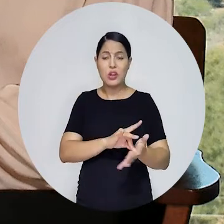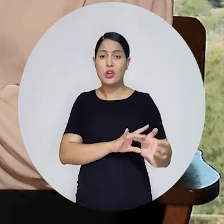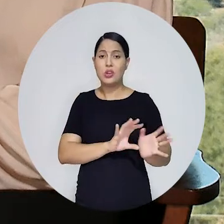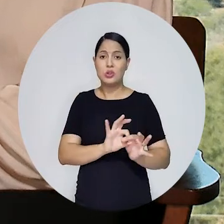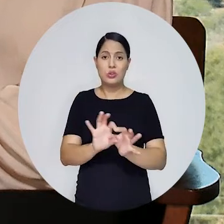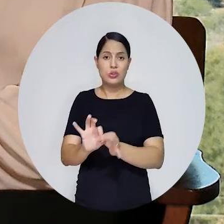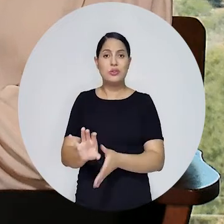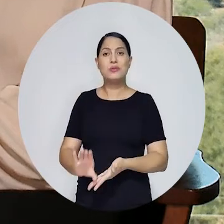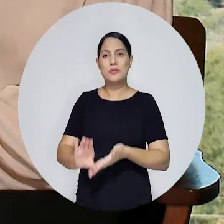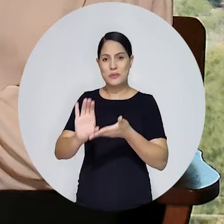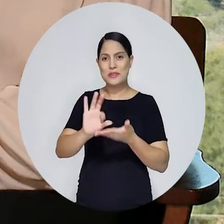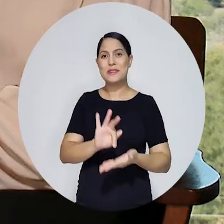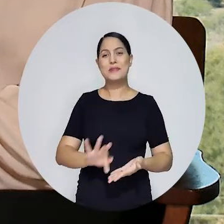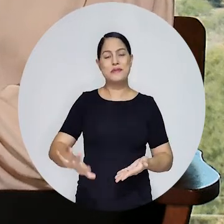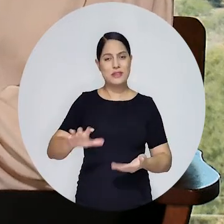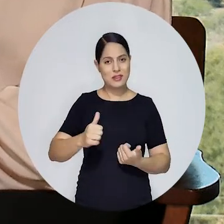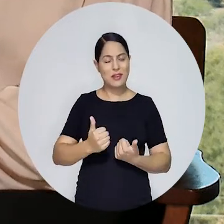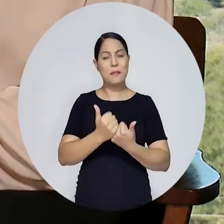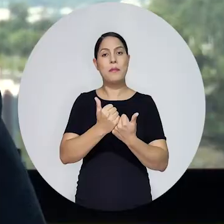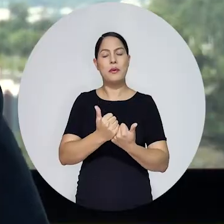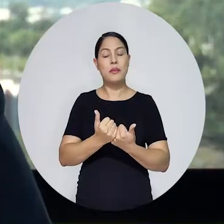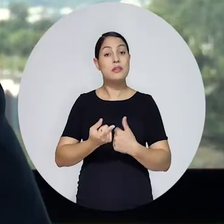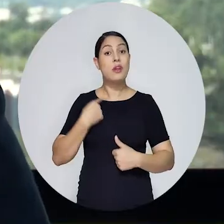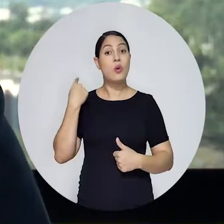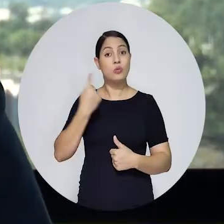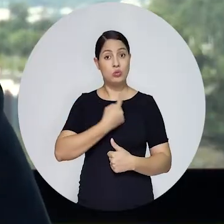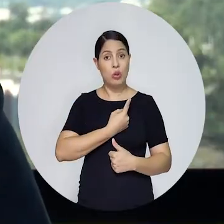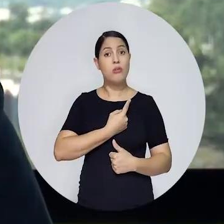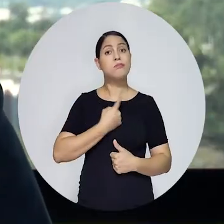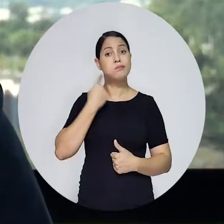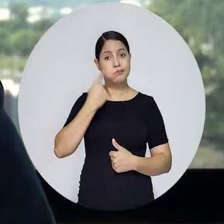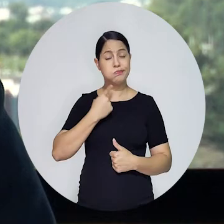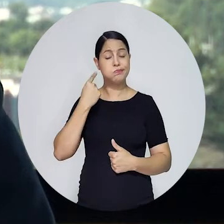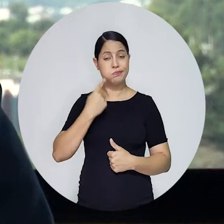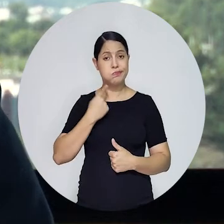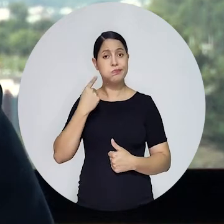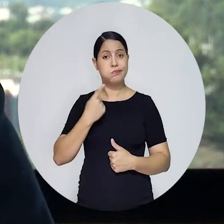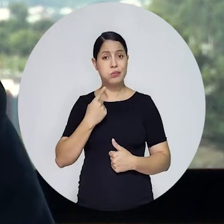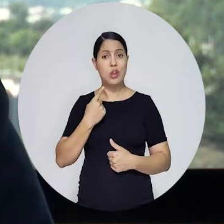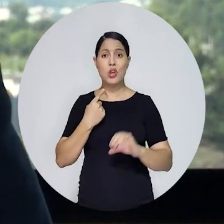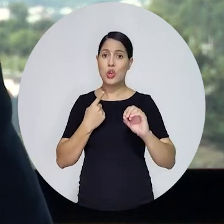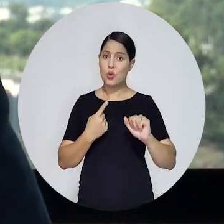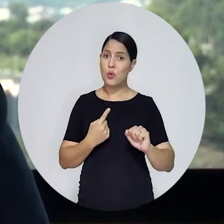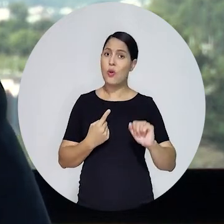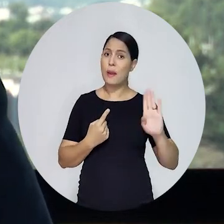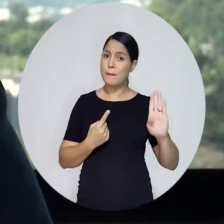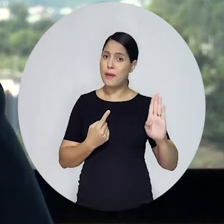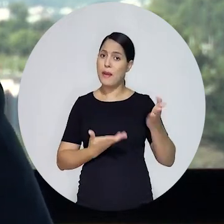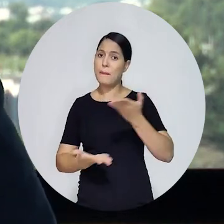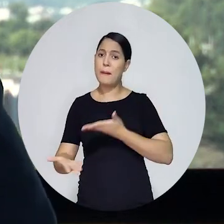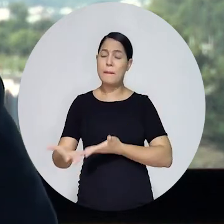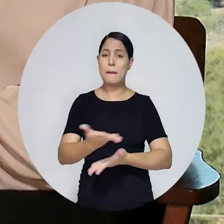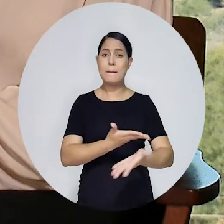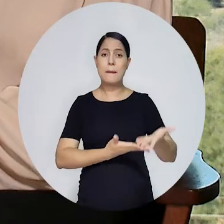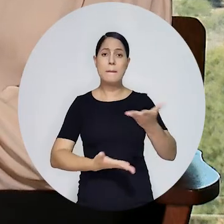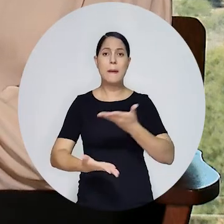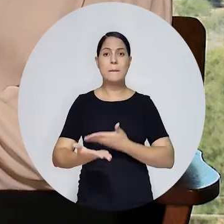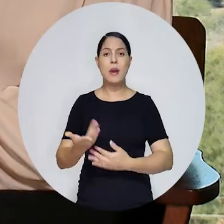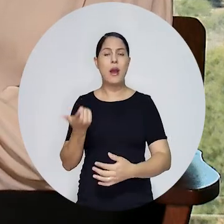de efetivação prestado pelo Conselho Federal. E assim, juntos, a advocacia e a OAB,